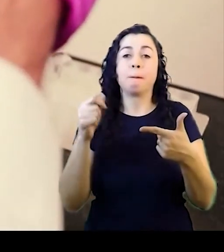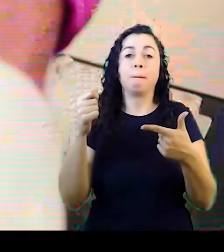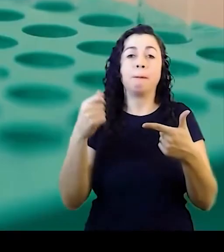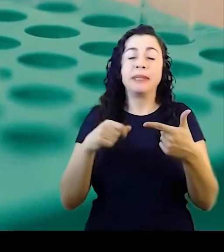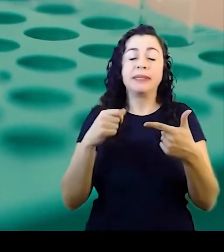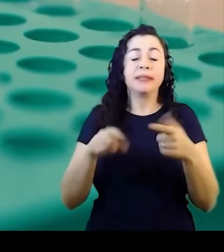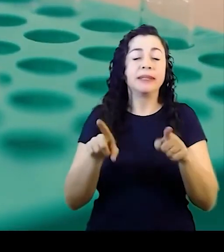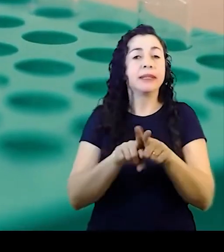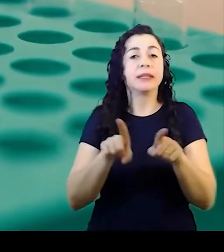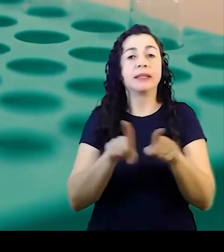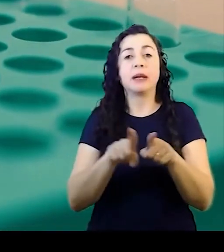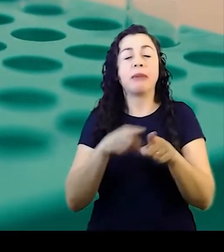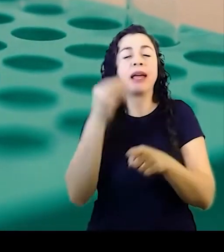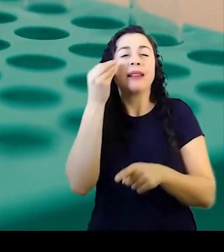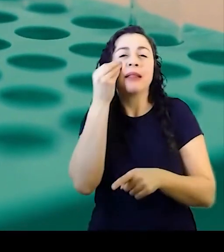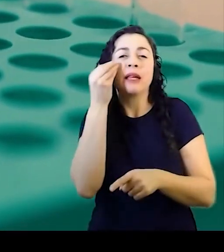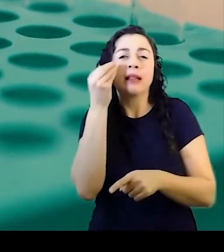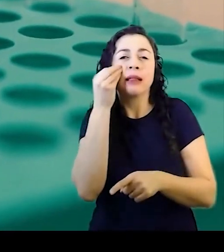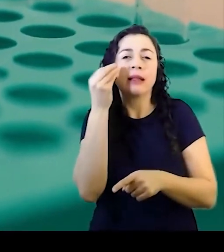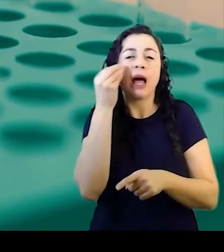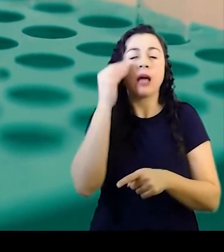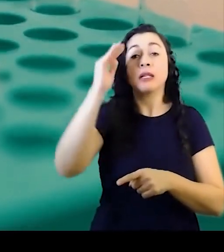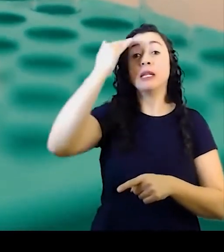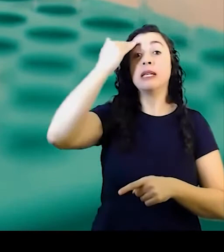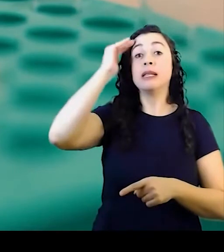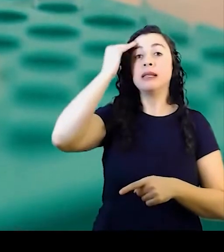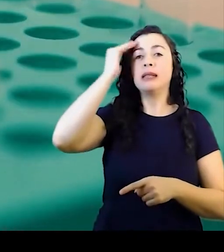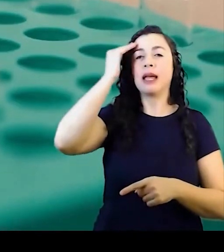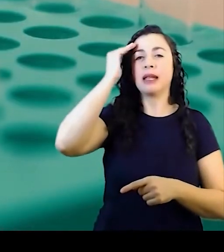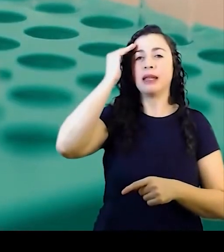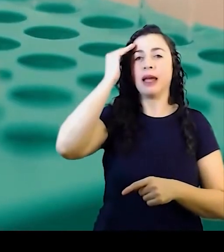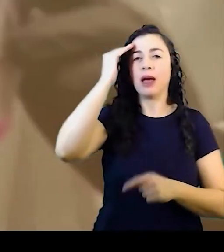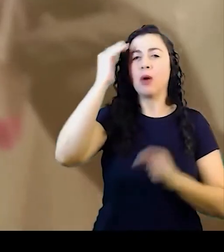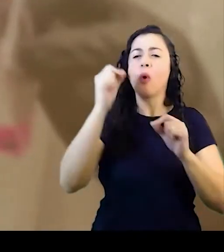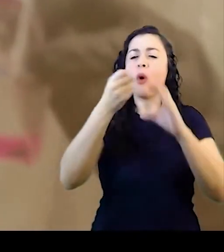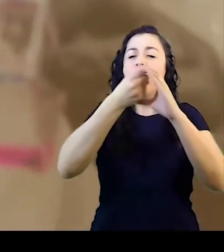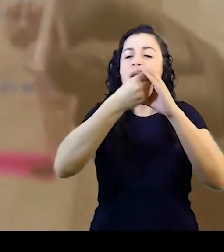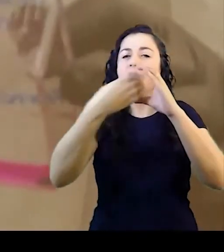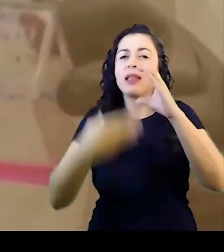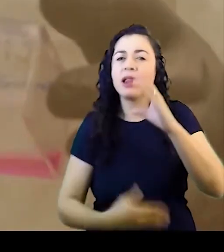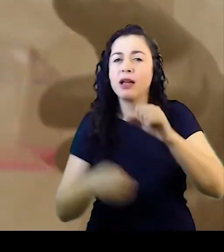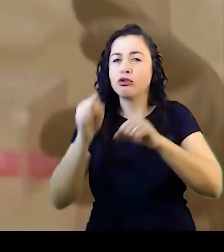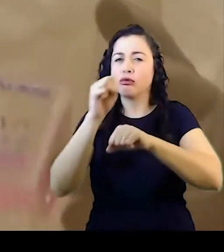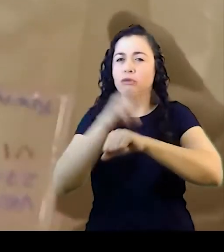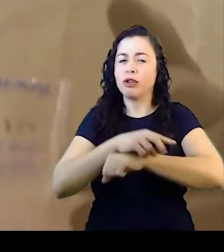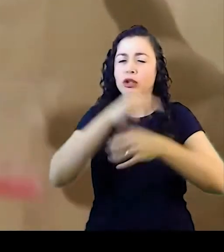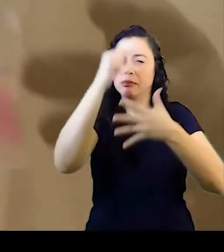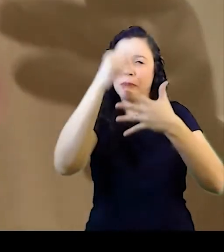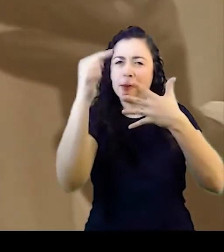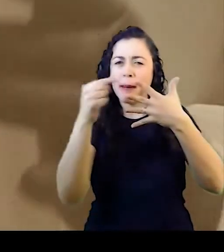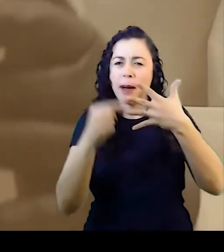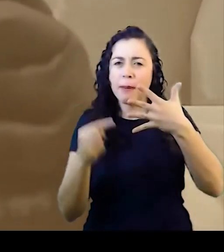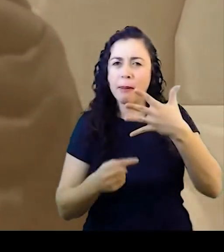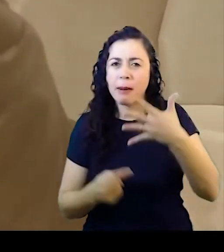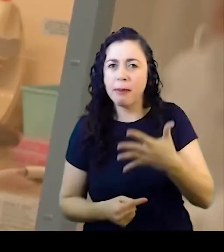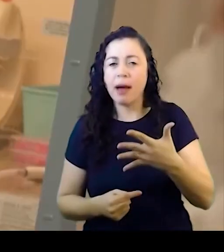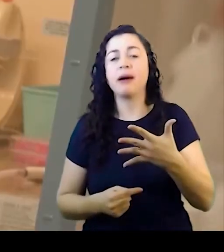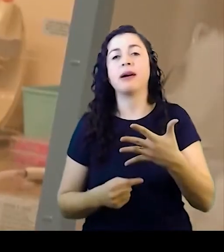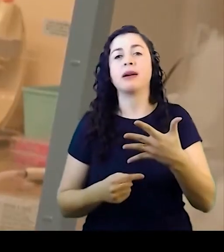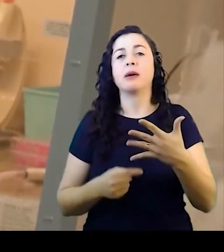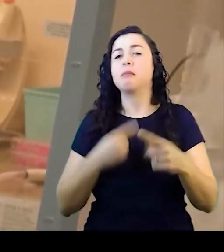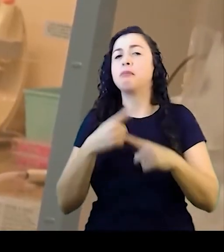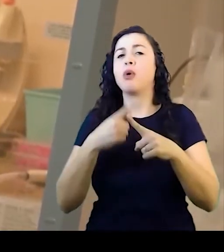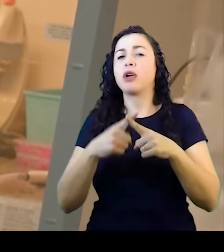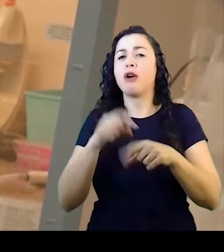nessa tentativa da gente entender esses marcadores e componentes que possam interferir na replicação viral,